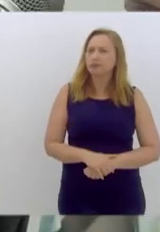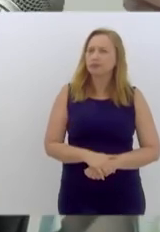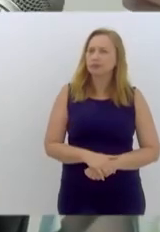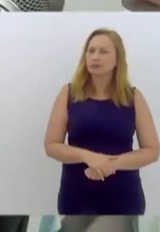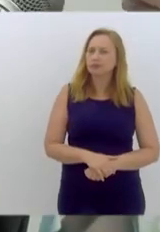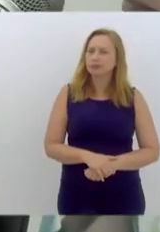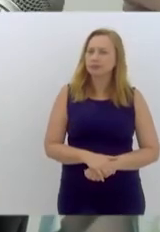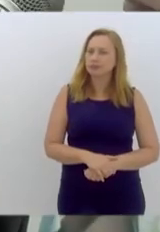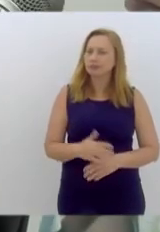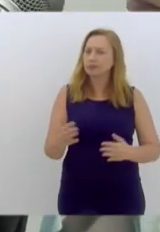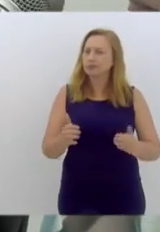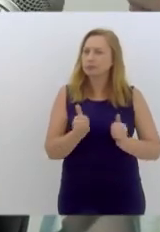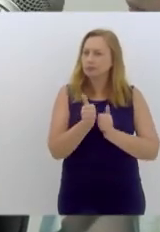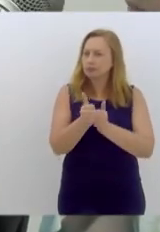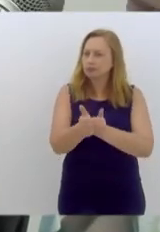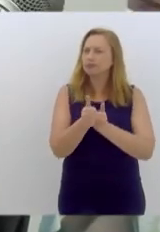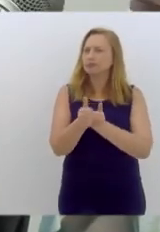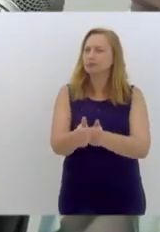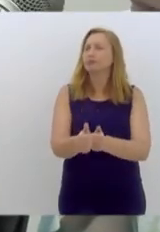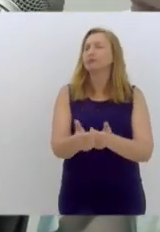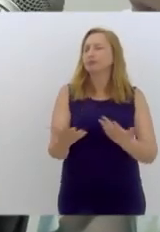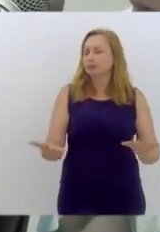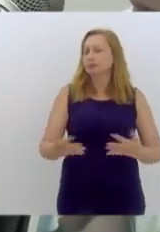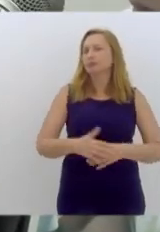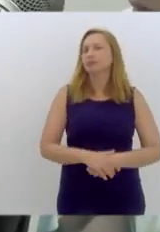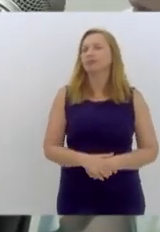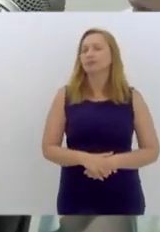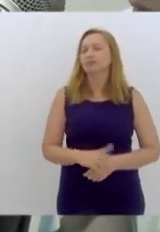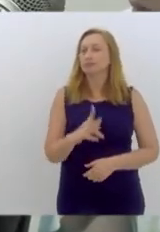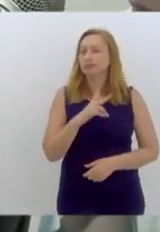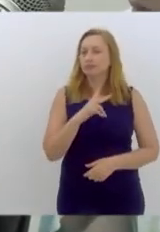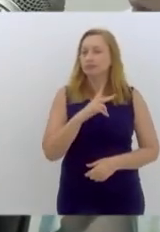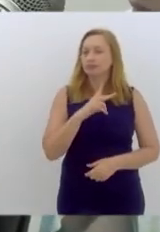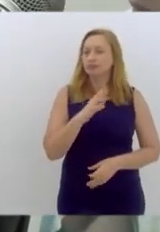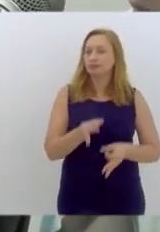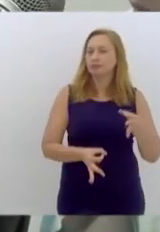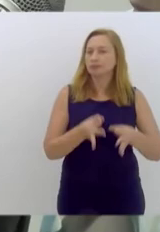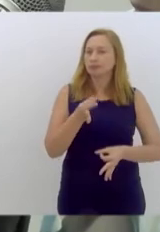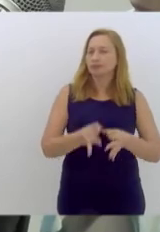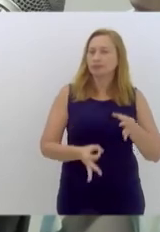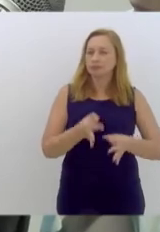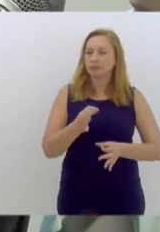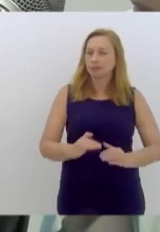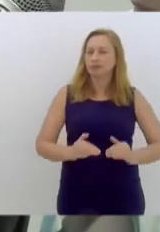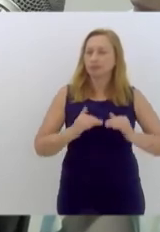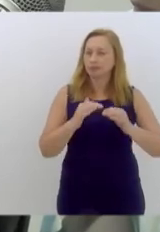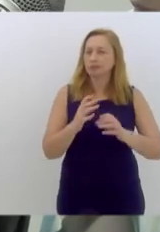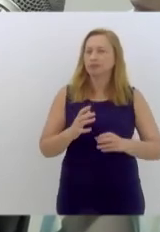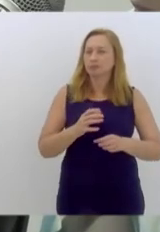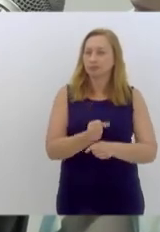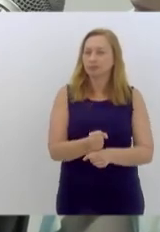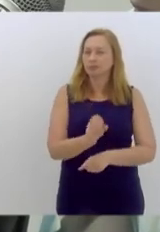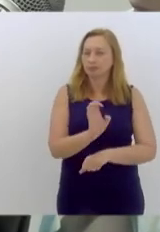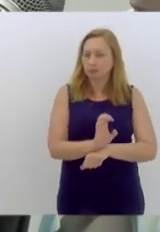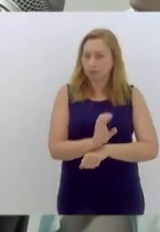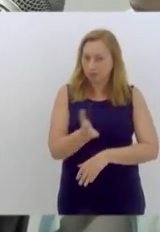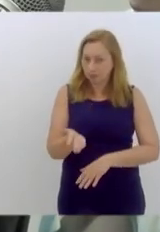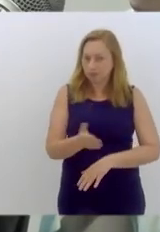ser acompanhados, como serão, né, pelo próprio Tribunal de Contas do Estado, o que